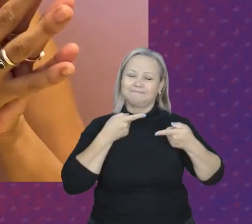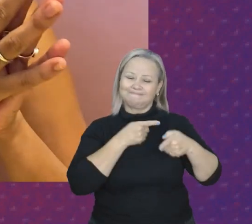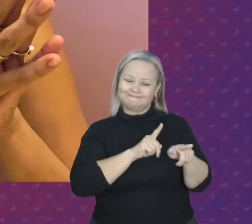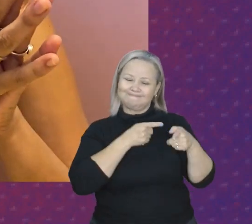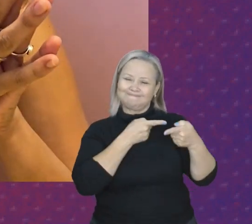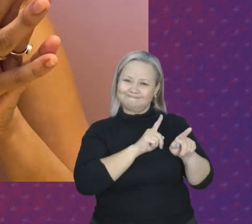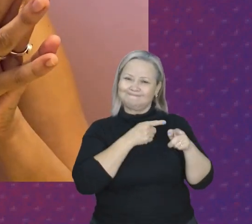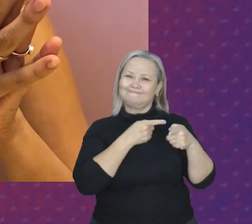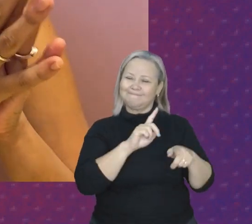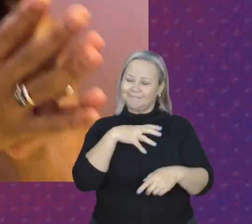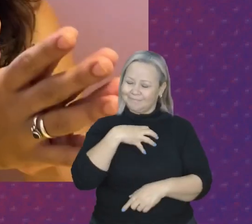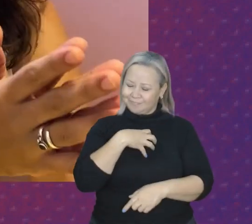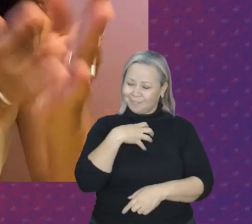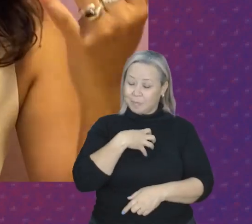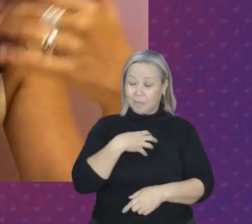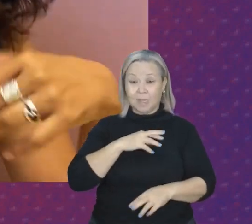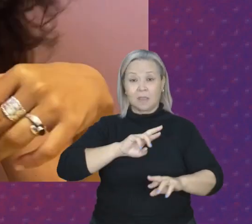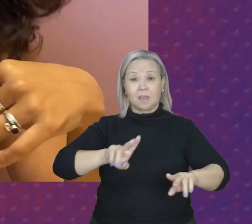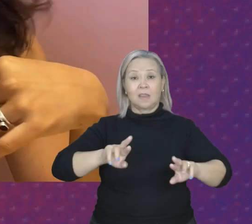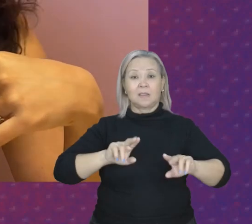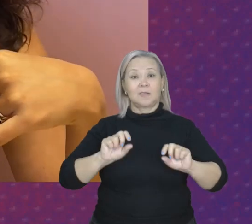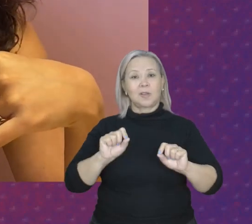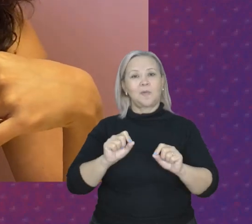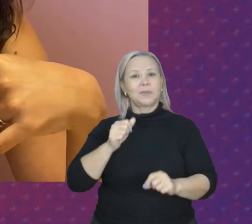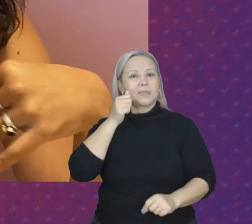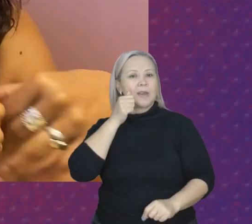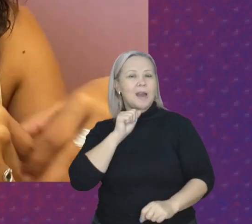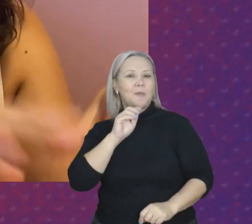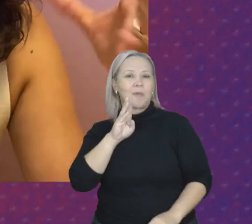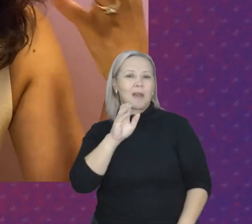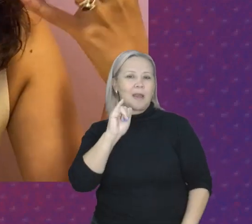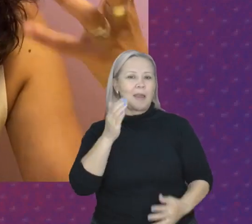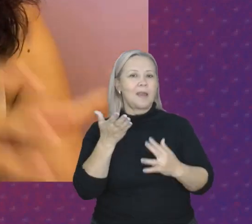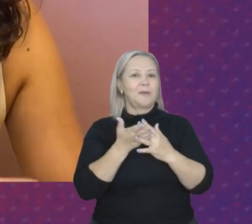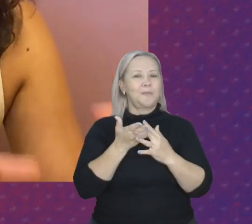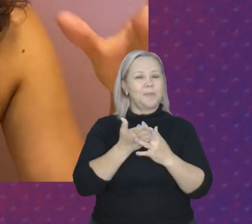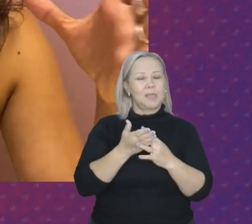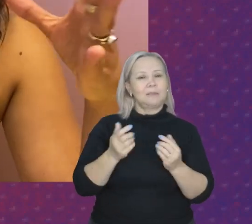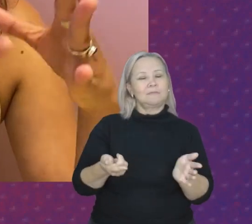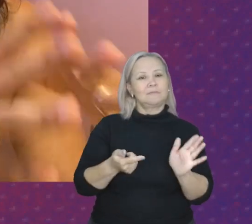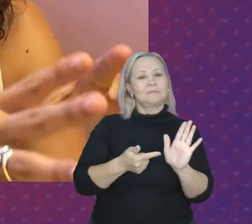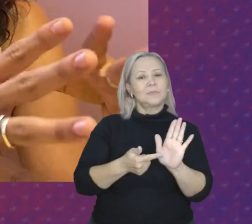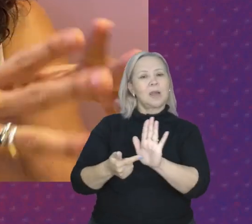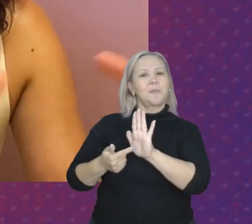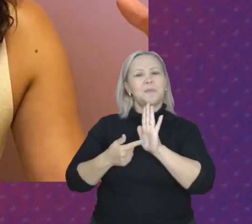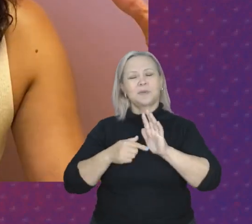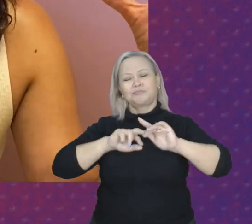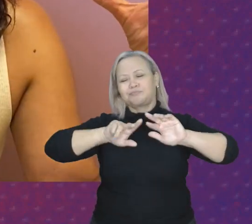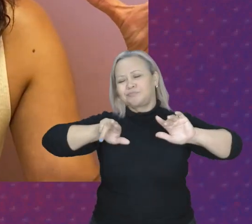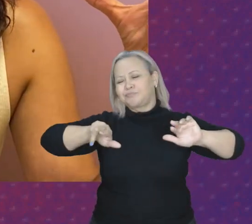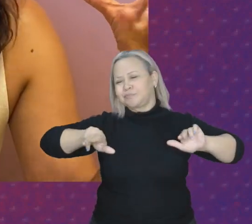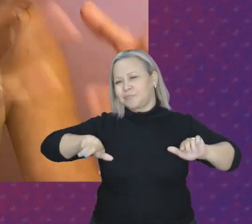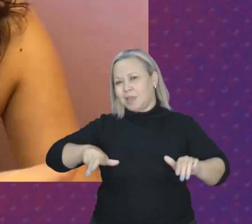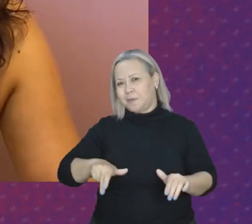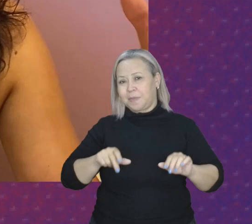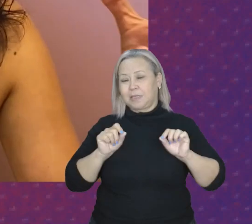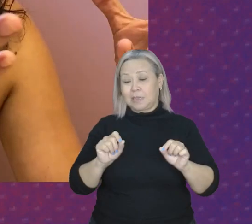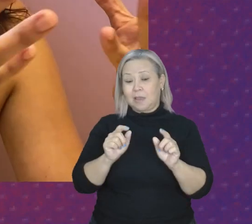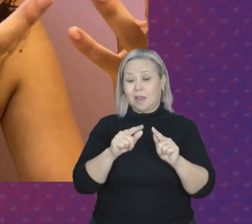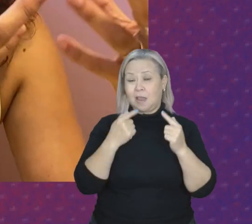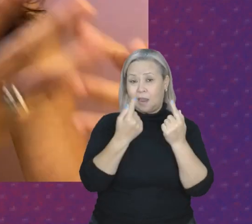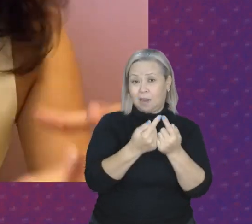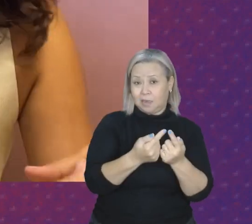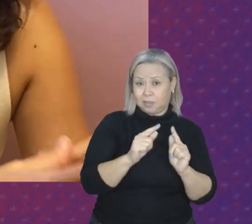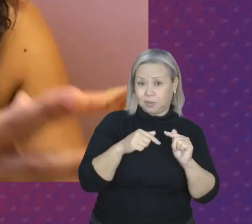desafios, não só por ser uma mulher bissexual, mas por apresentar uma série de conjunto